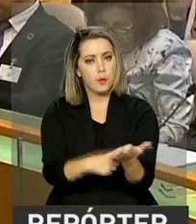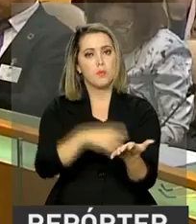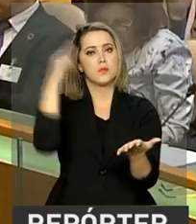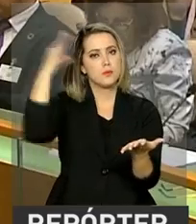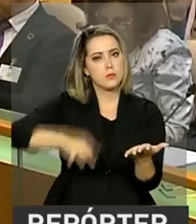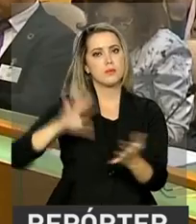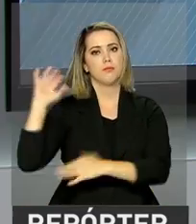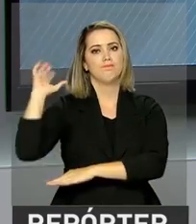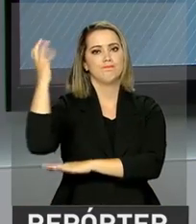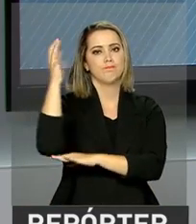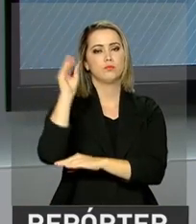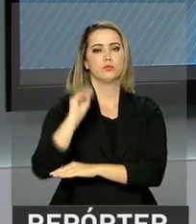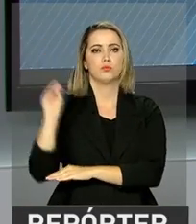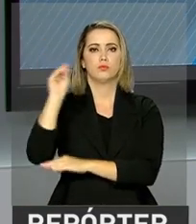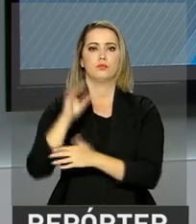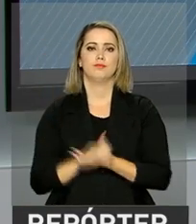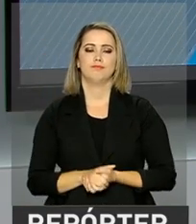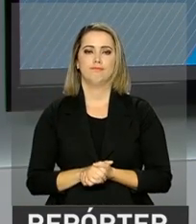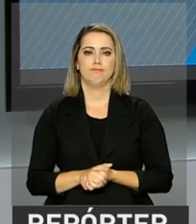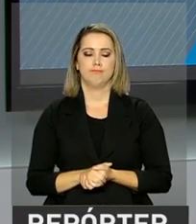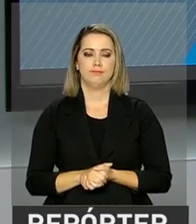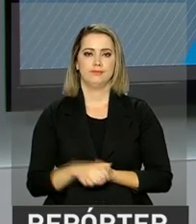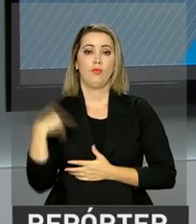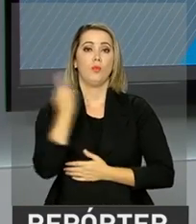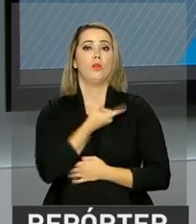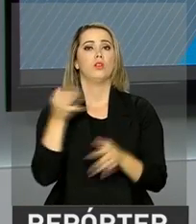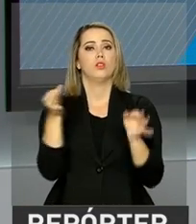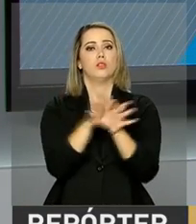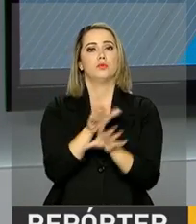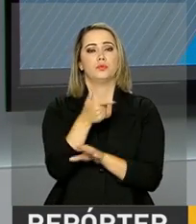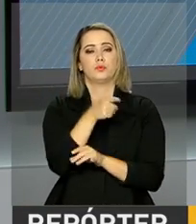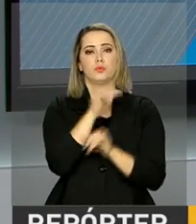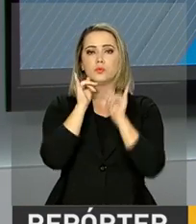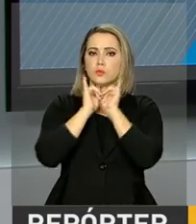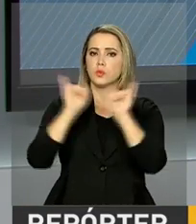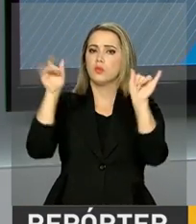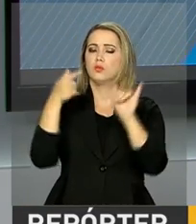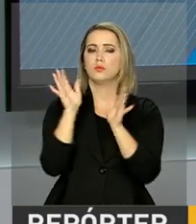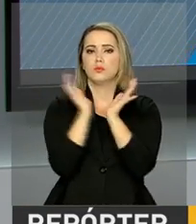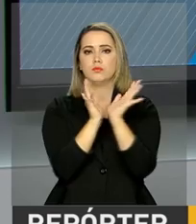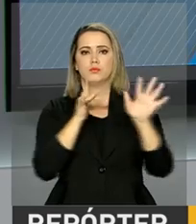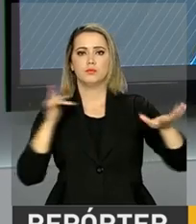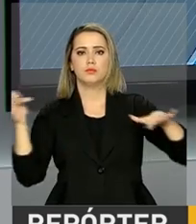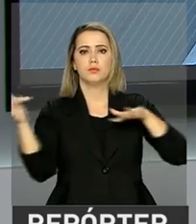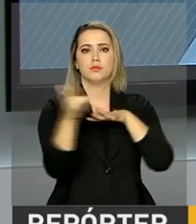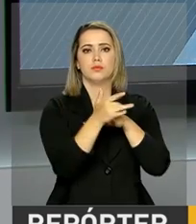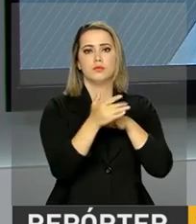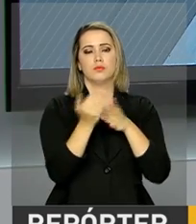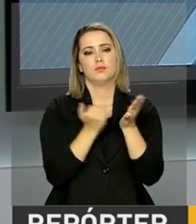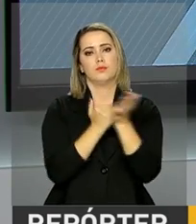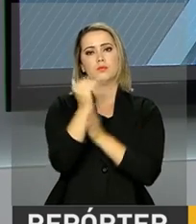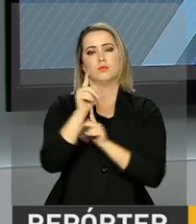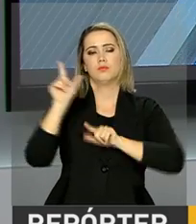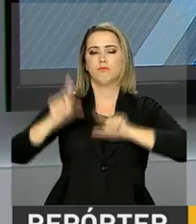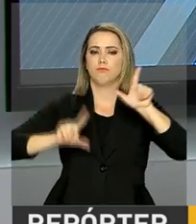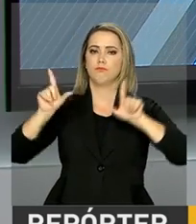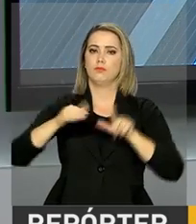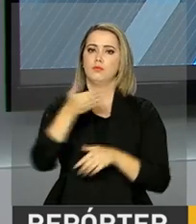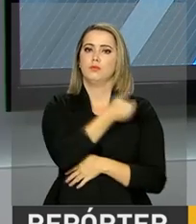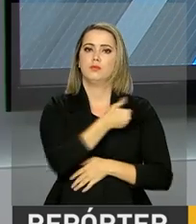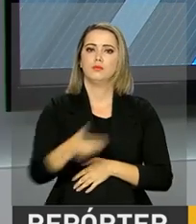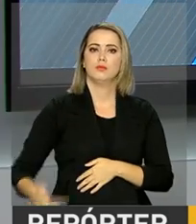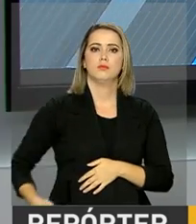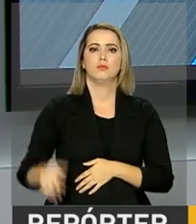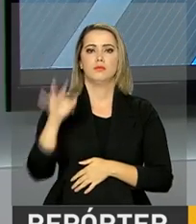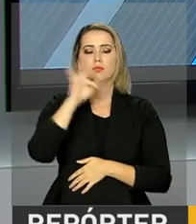o meio ambiente e nós ficamos por aqui outras notícias você acompanha também em nossas redes sociais Continue com a gente aqui na